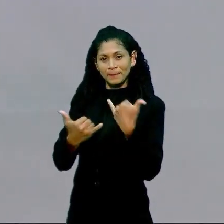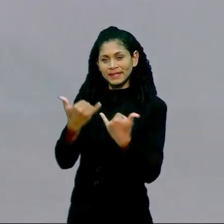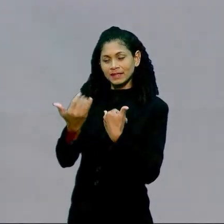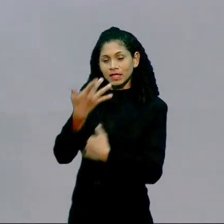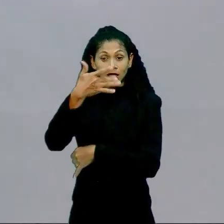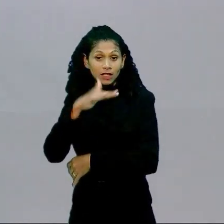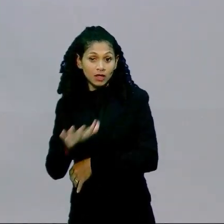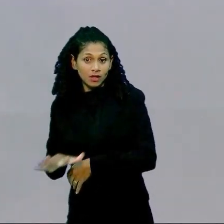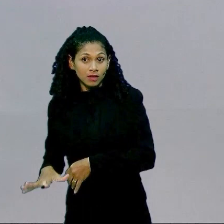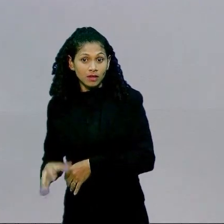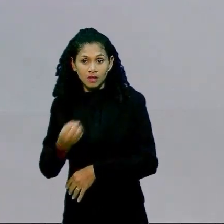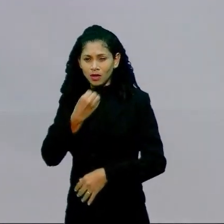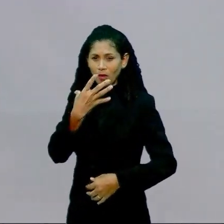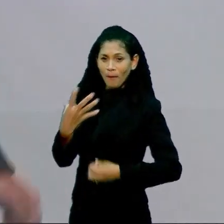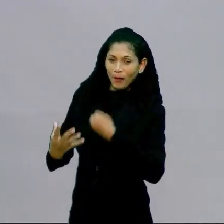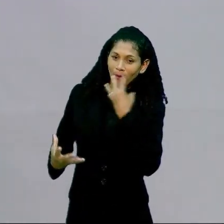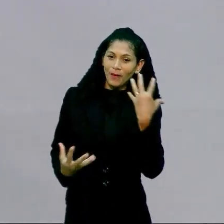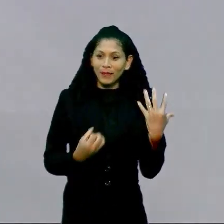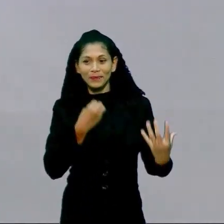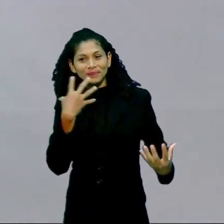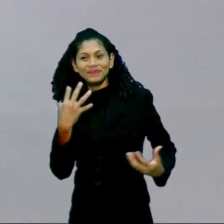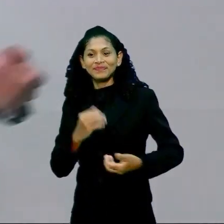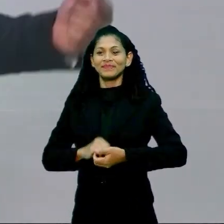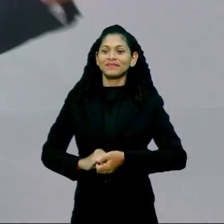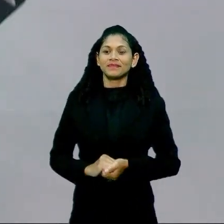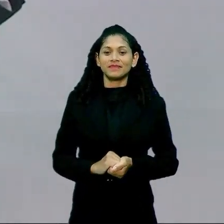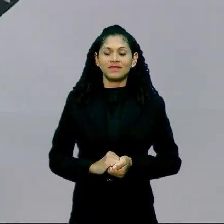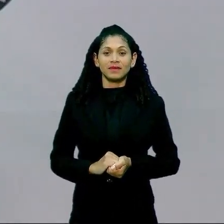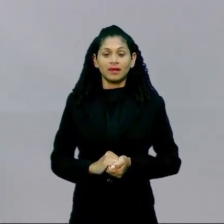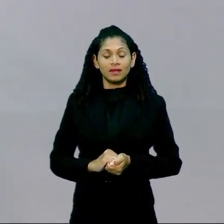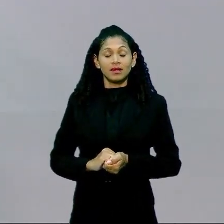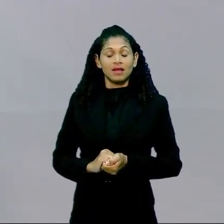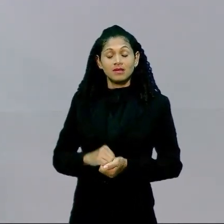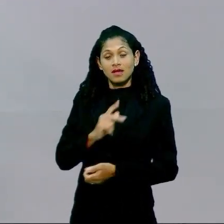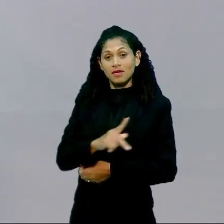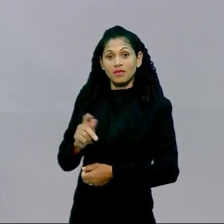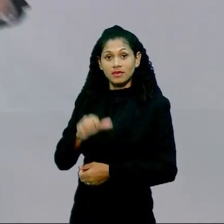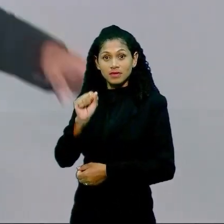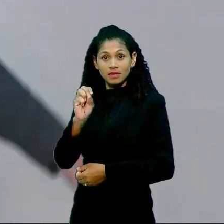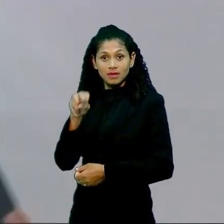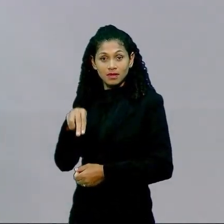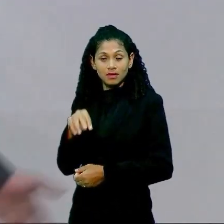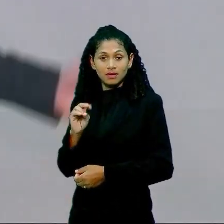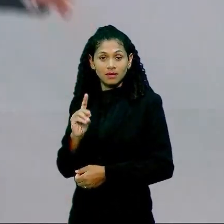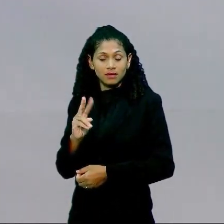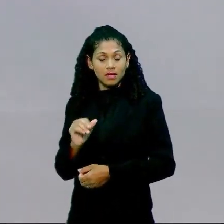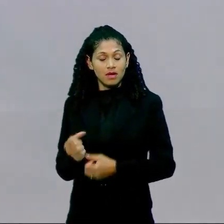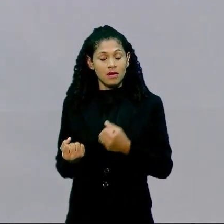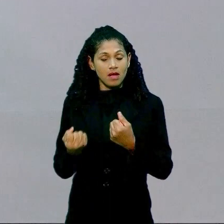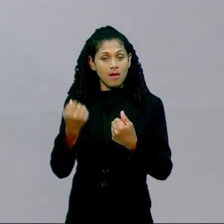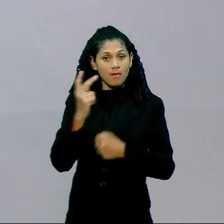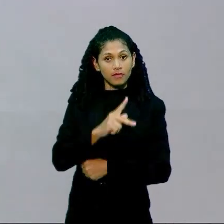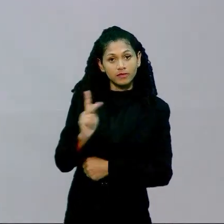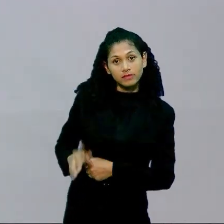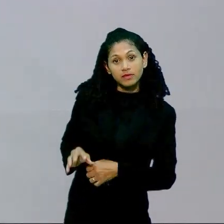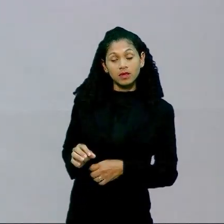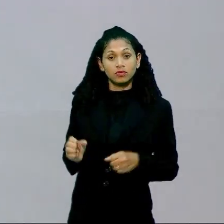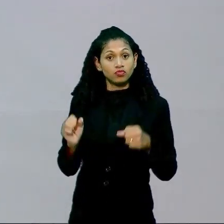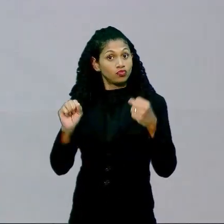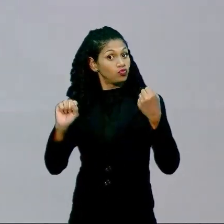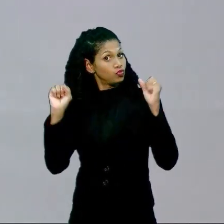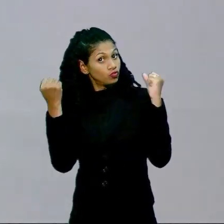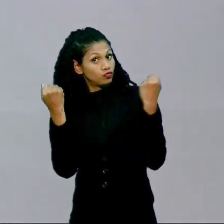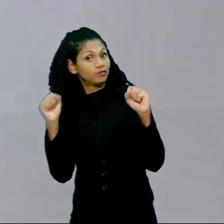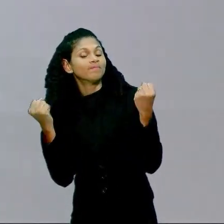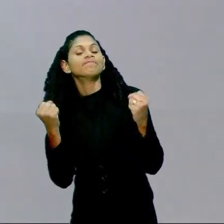Brincadeira de criança. E aí, tudo bom com vocês? Eu sou o André Vasconcelos, professor de Educação Física. E agora é